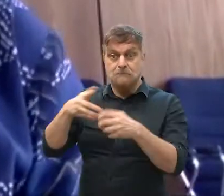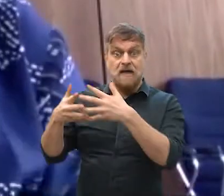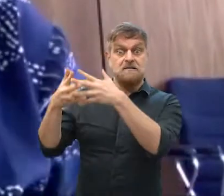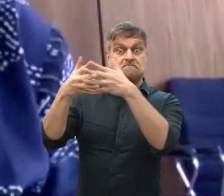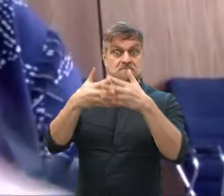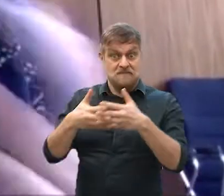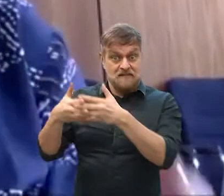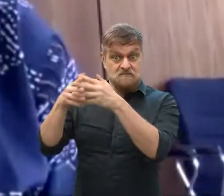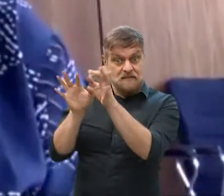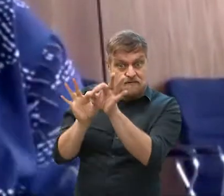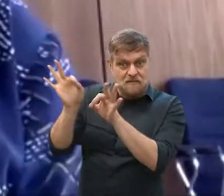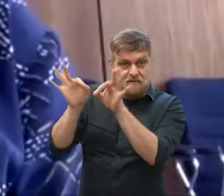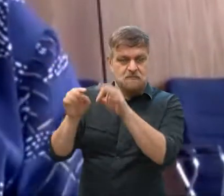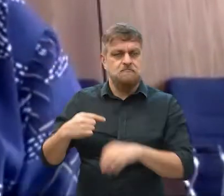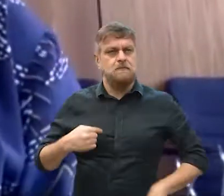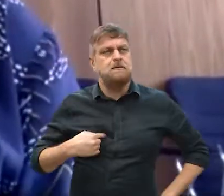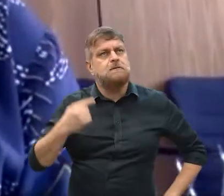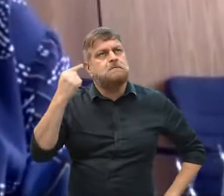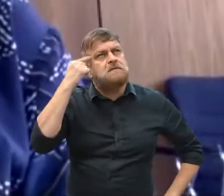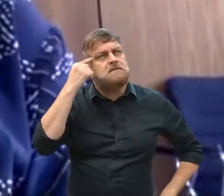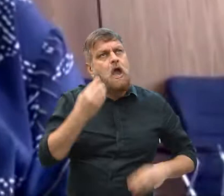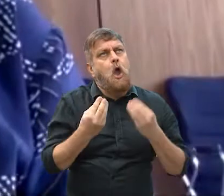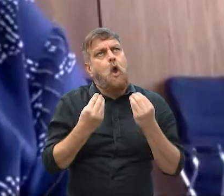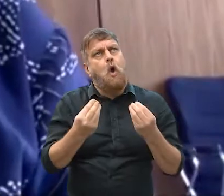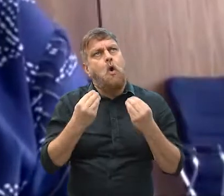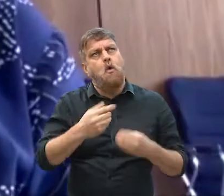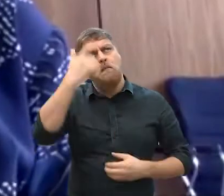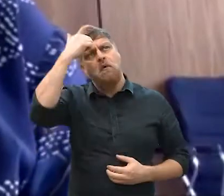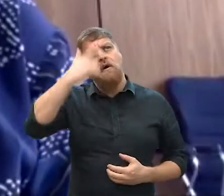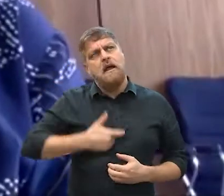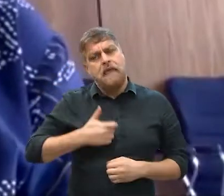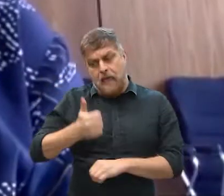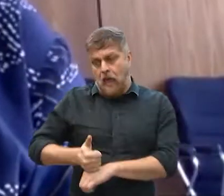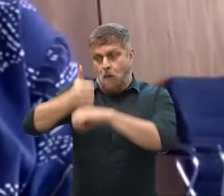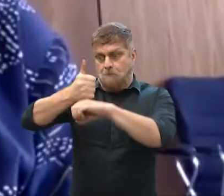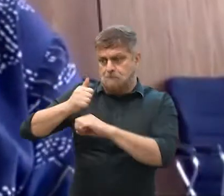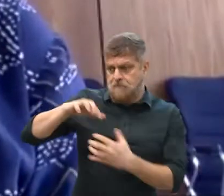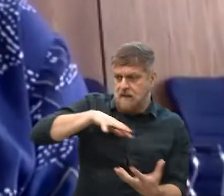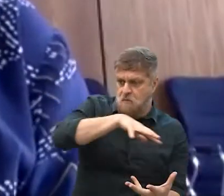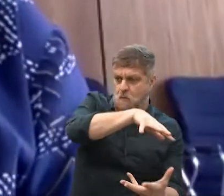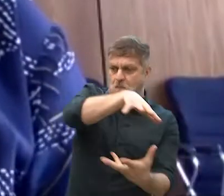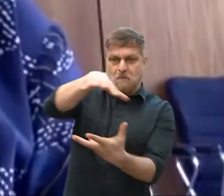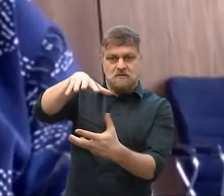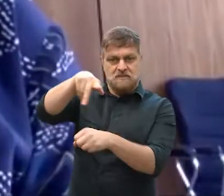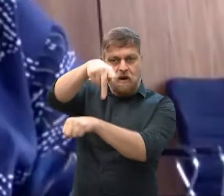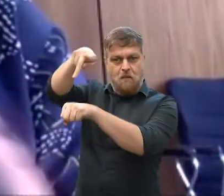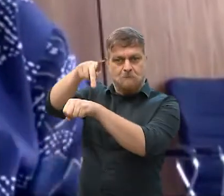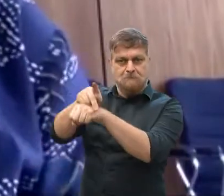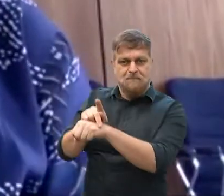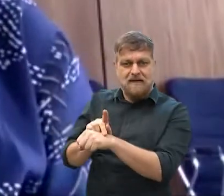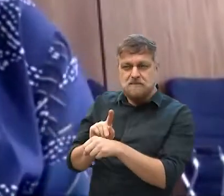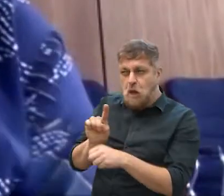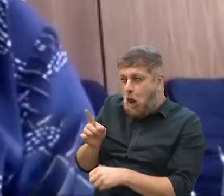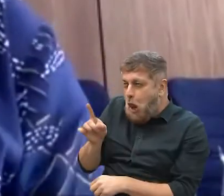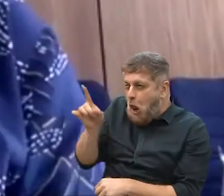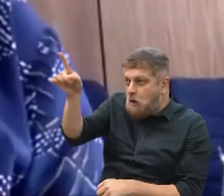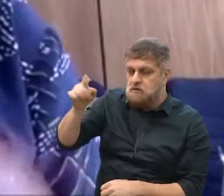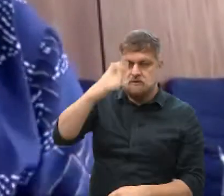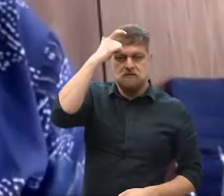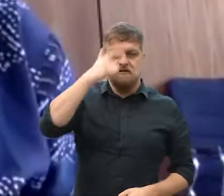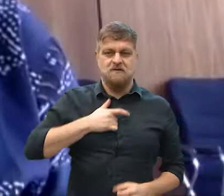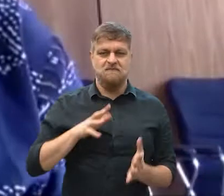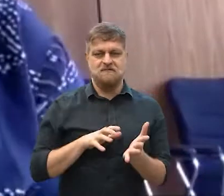tive a curiosidade de me inscrever para saber como era o requisito de um prêmio internacional. E fiz essa seleção sem